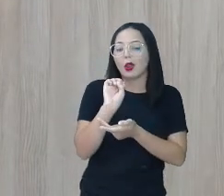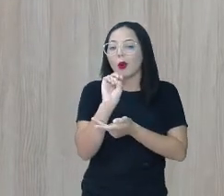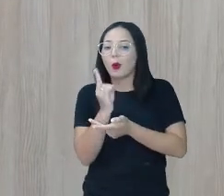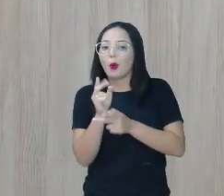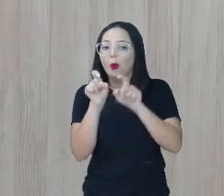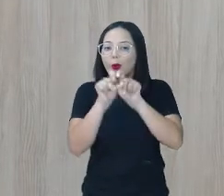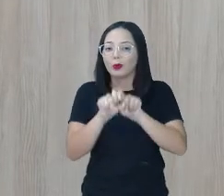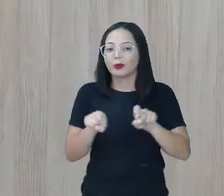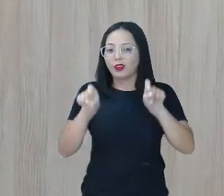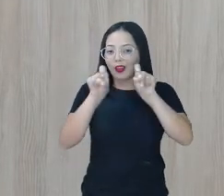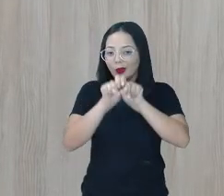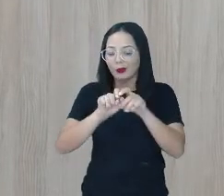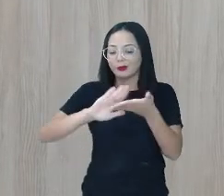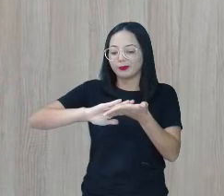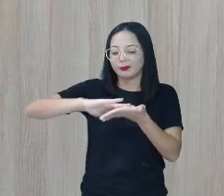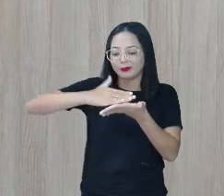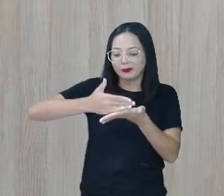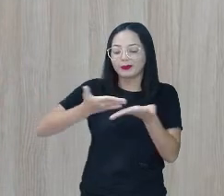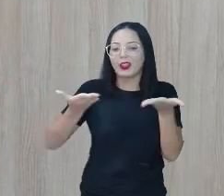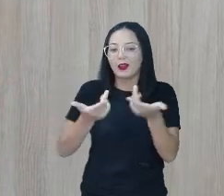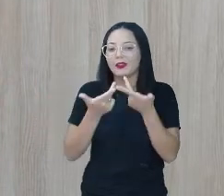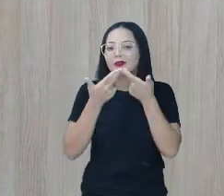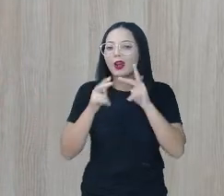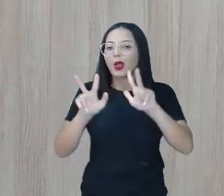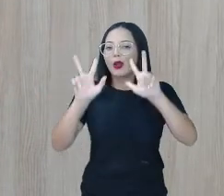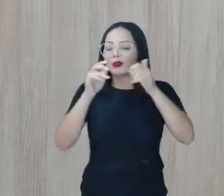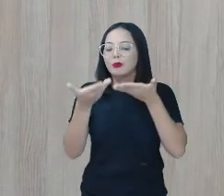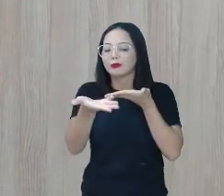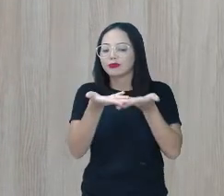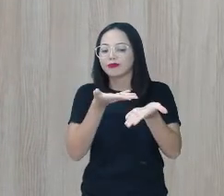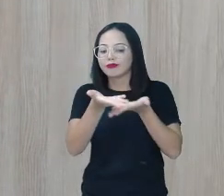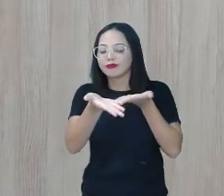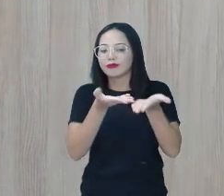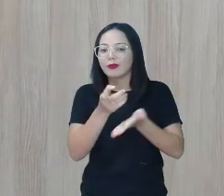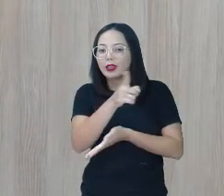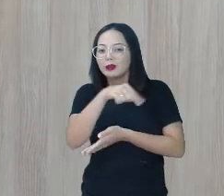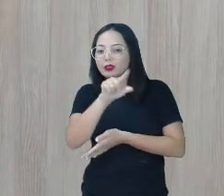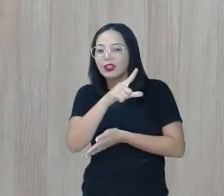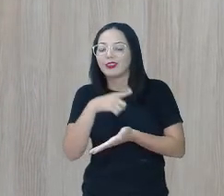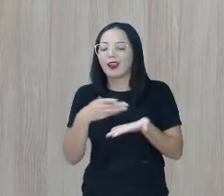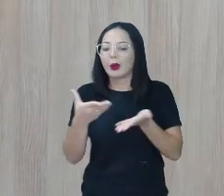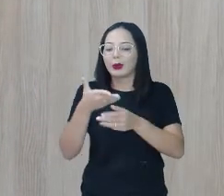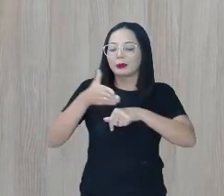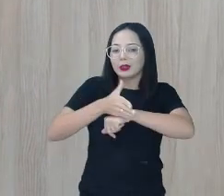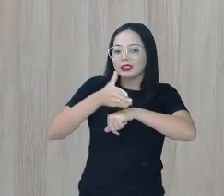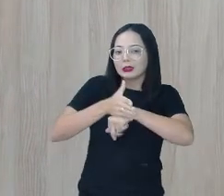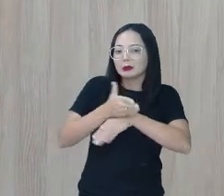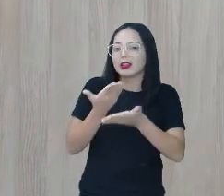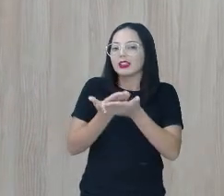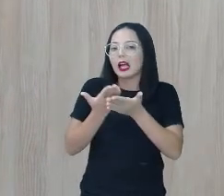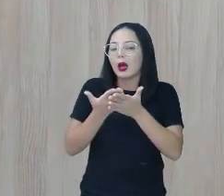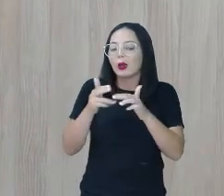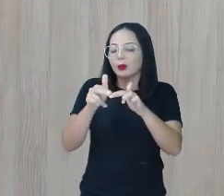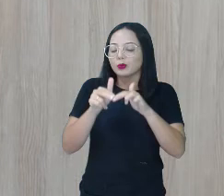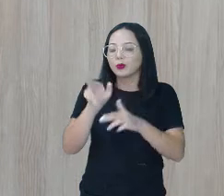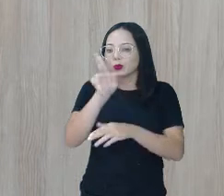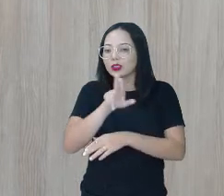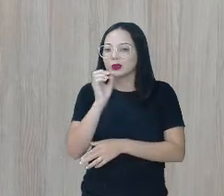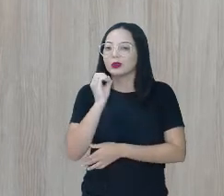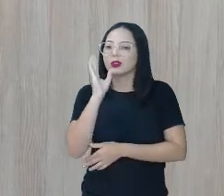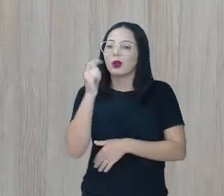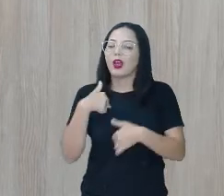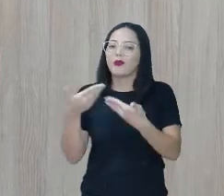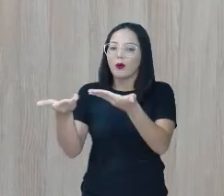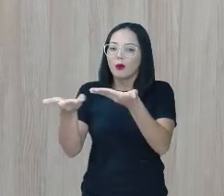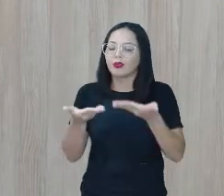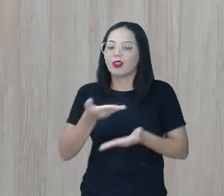do computador. E para falar sobre essa interatividade que você tem para participar da aula através do celular, eu vou chamar